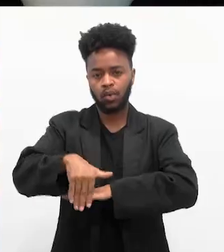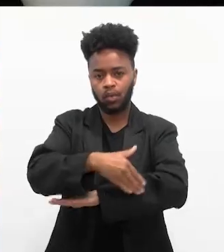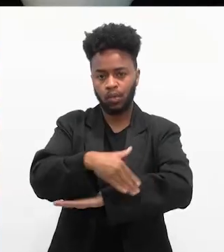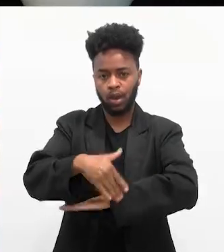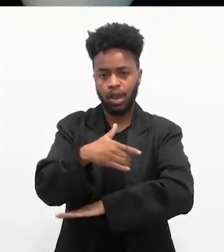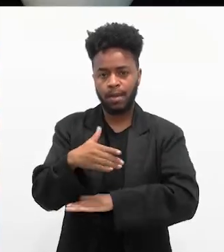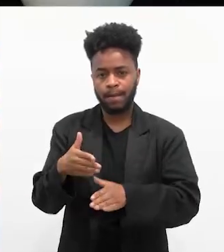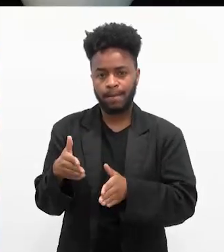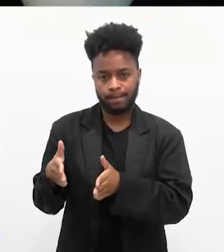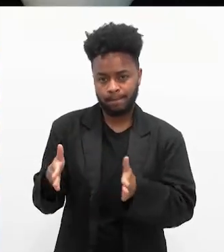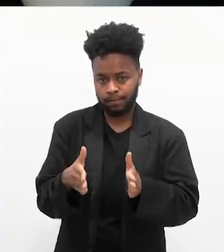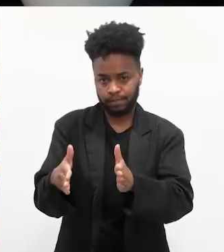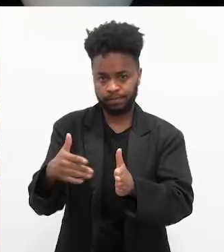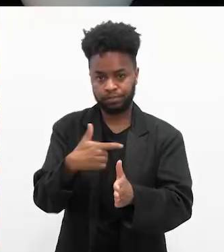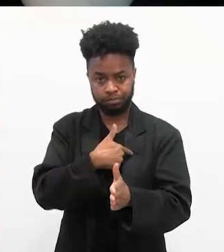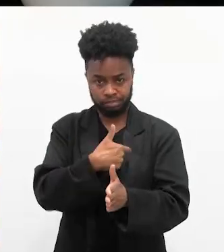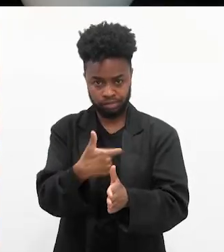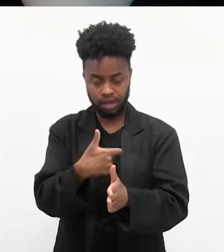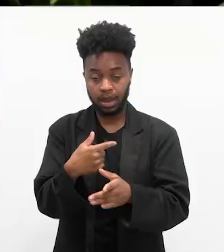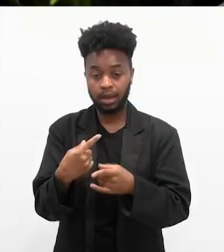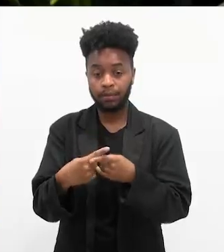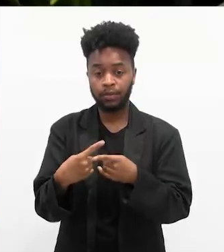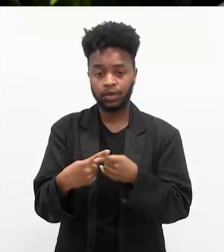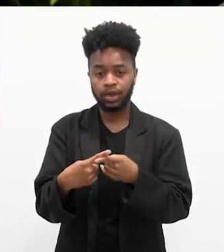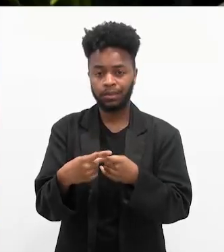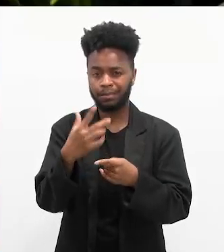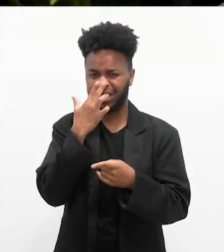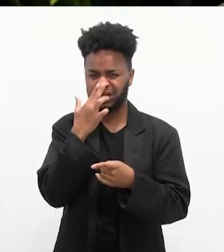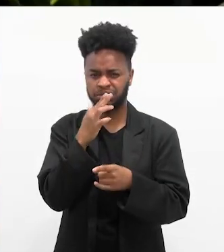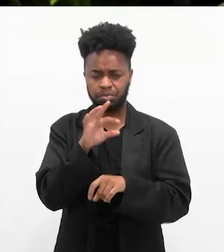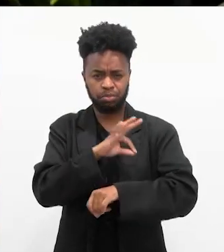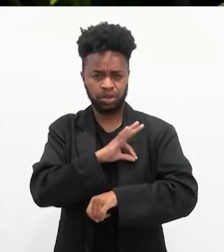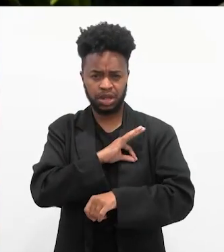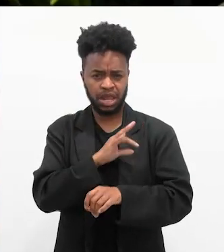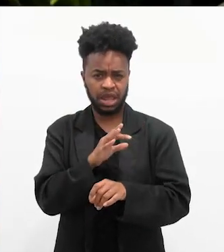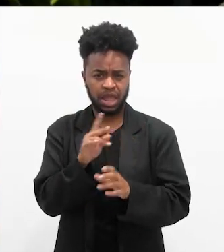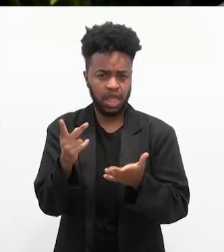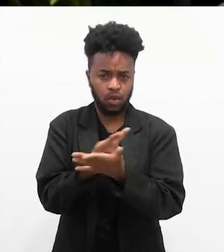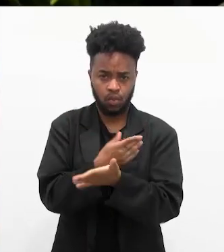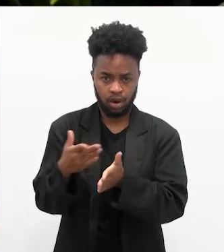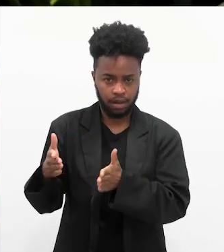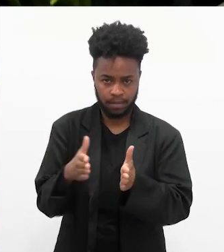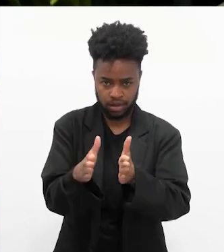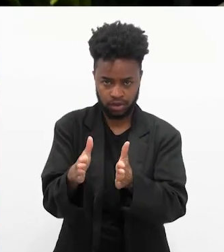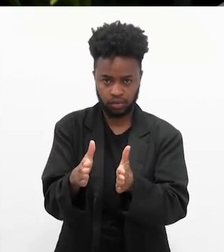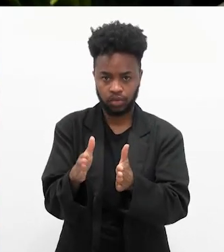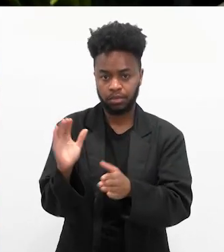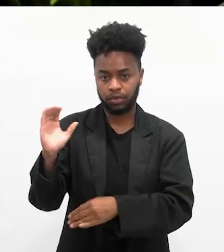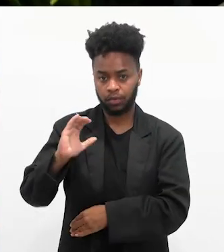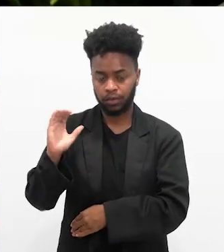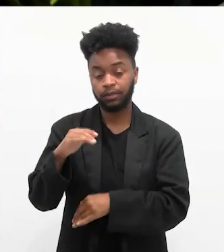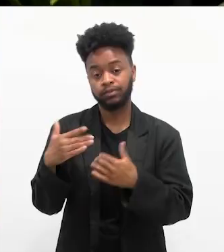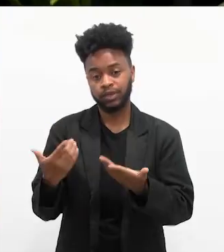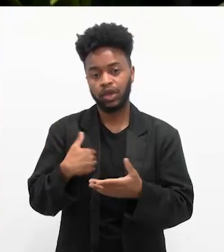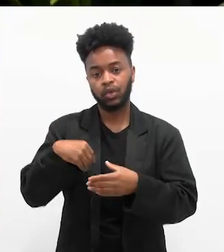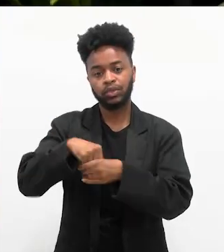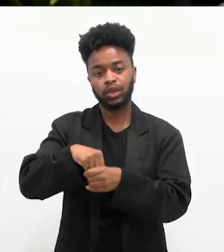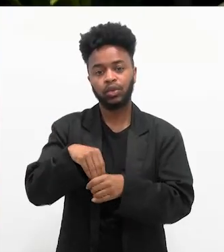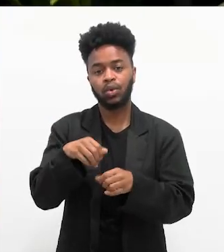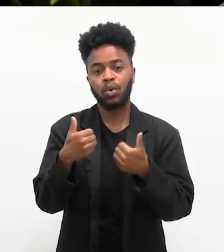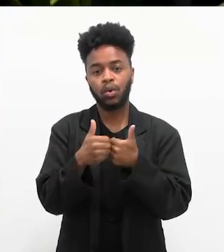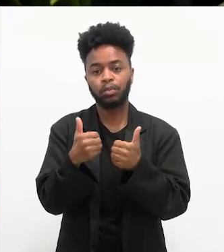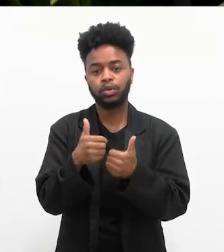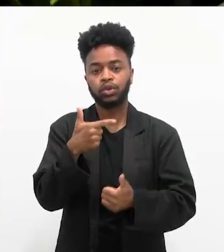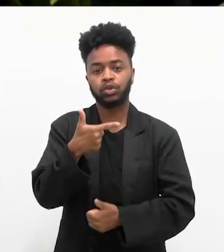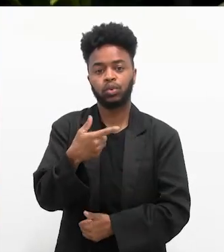uma confusão na Presidente Vargas, quando os policiais, acho que erraram a rota para Copacabana. Eu estava dentro do